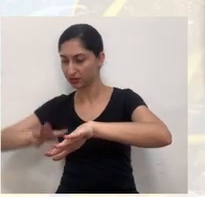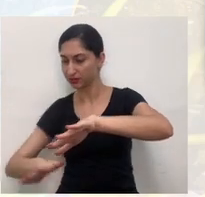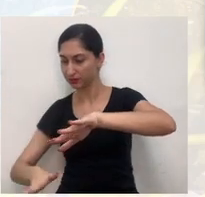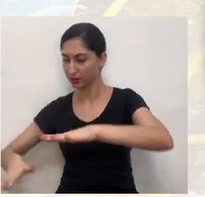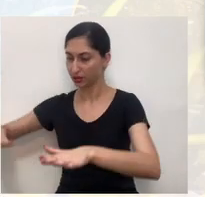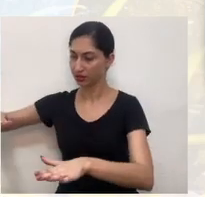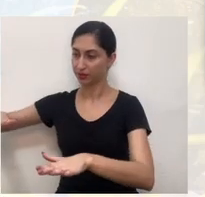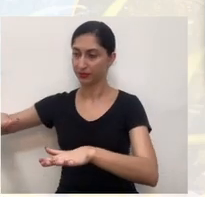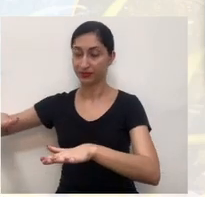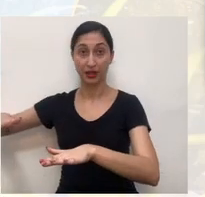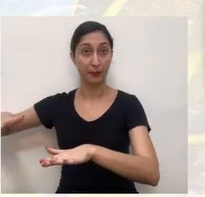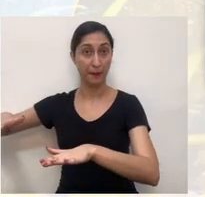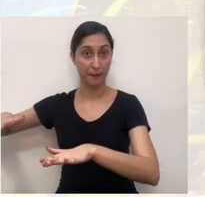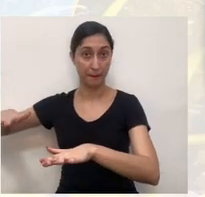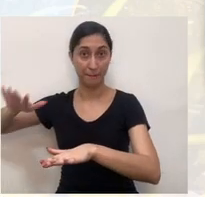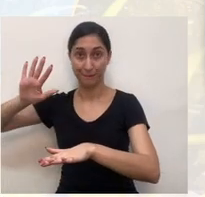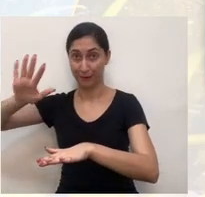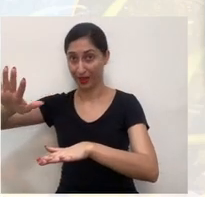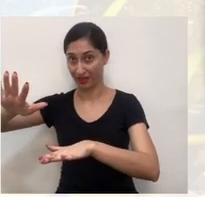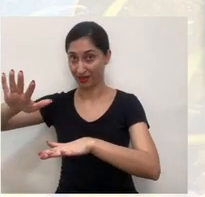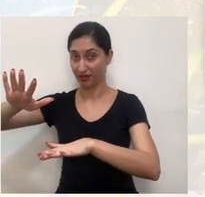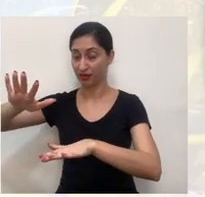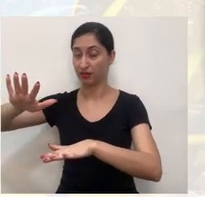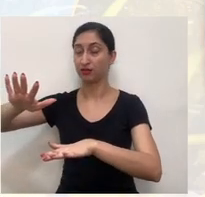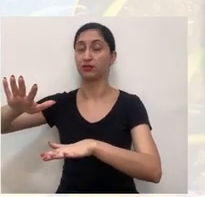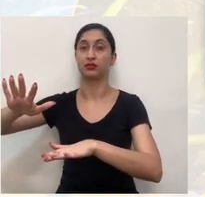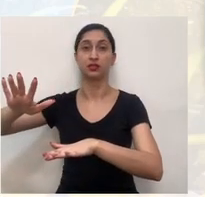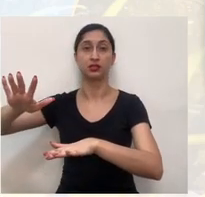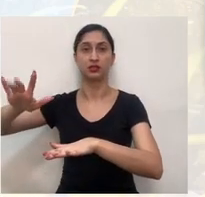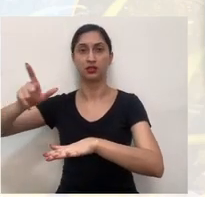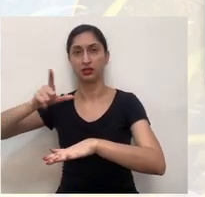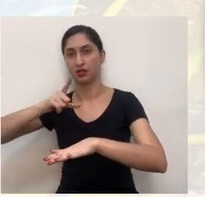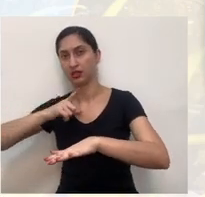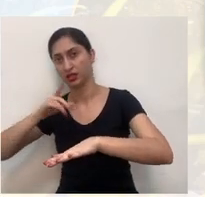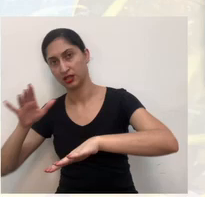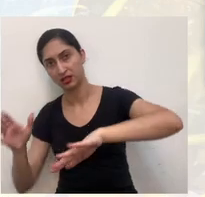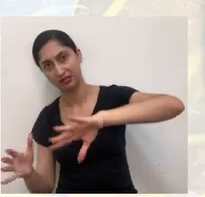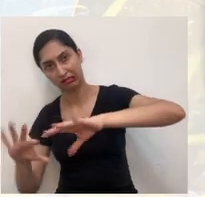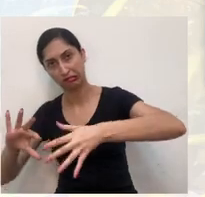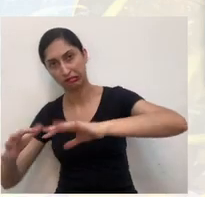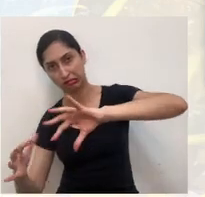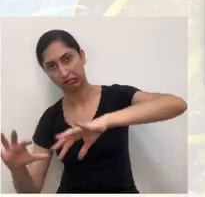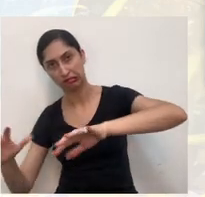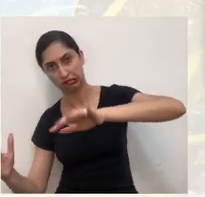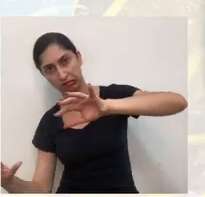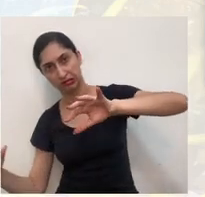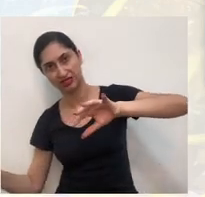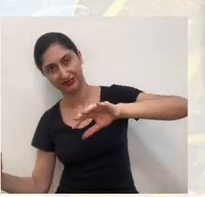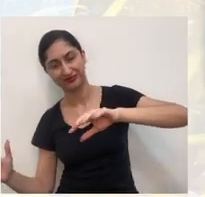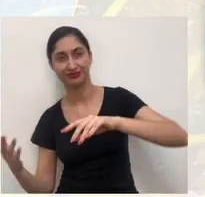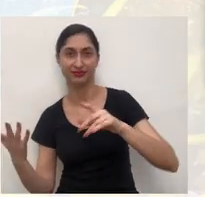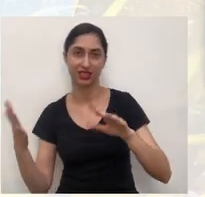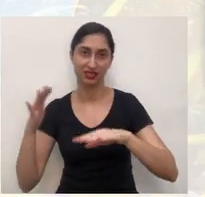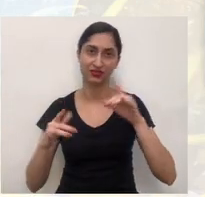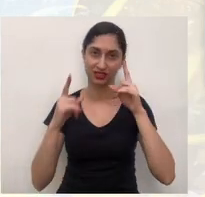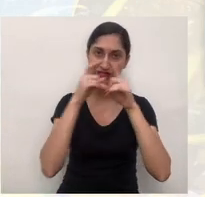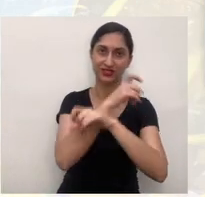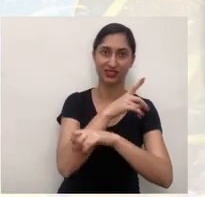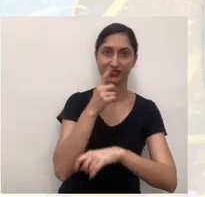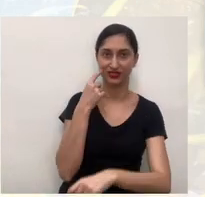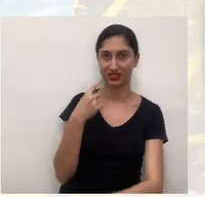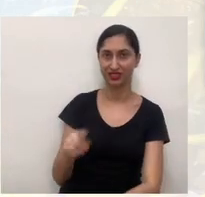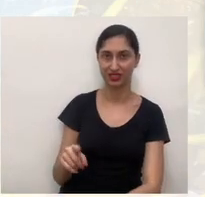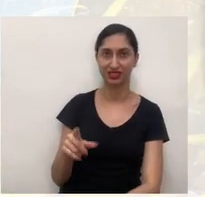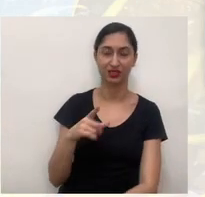ele tem suas encostas, suas tendências, ele pode ser mais ou menos acidentado em